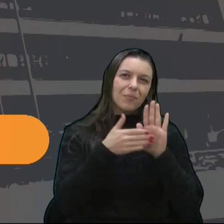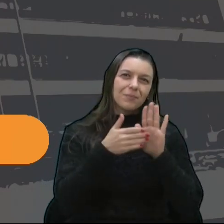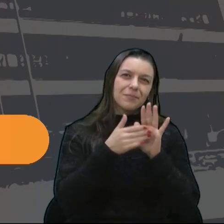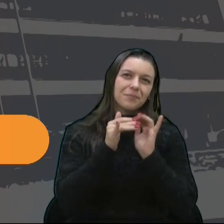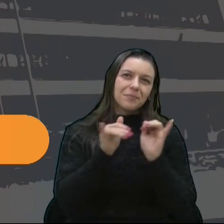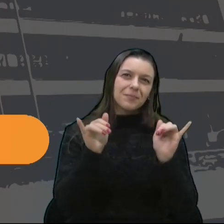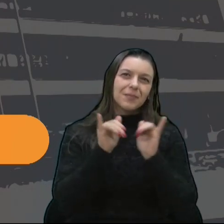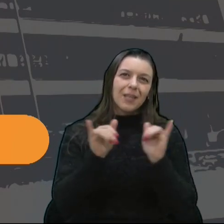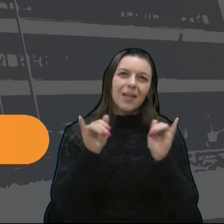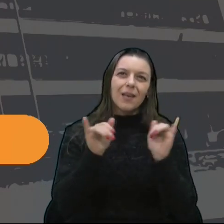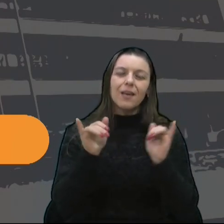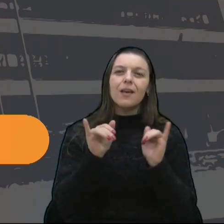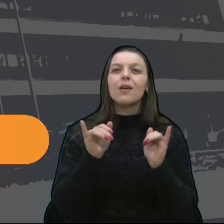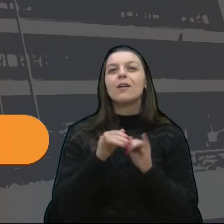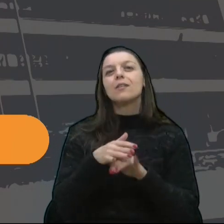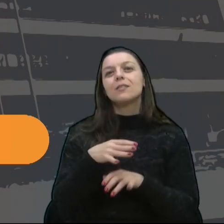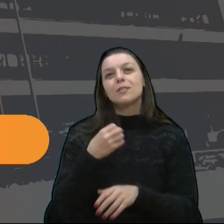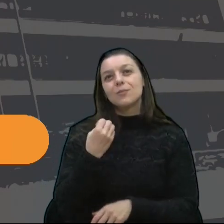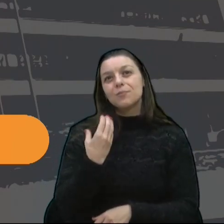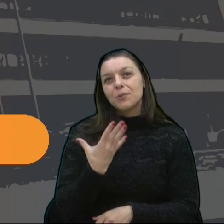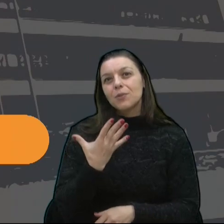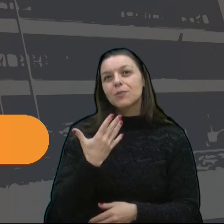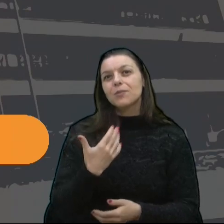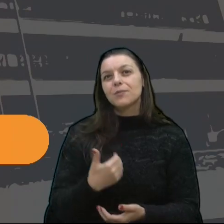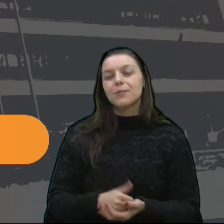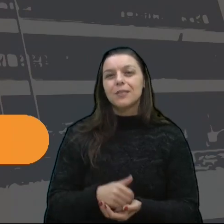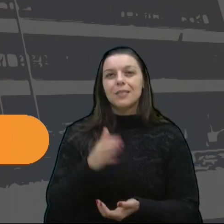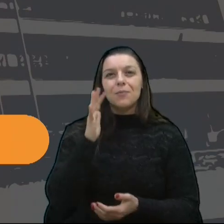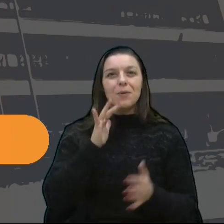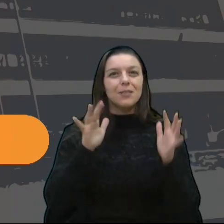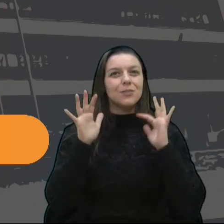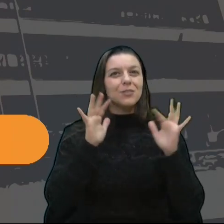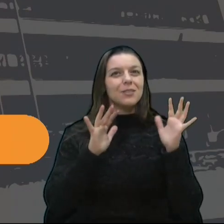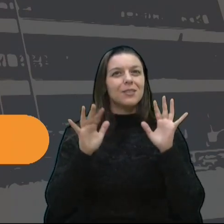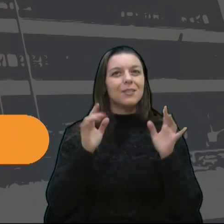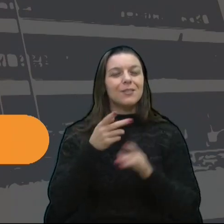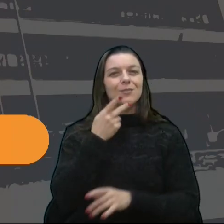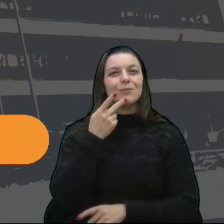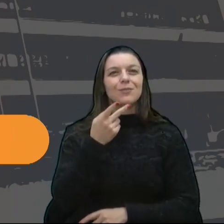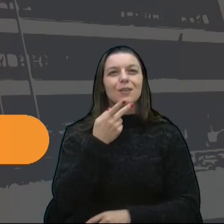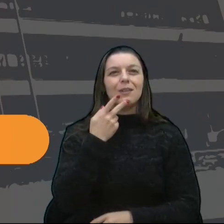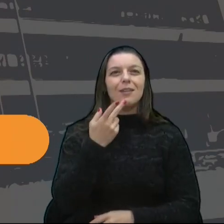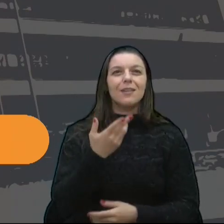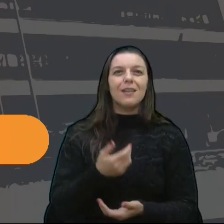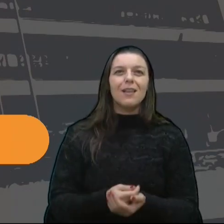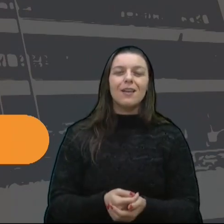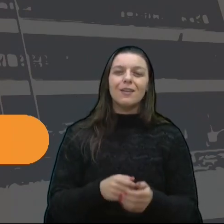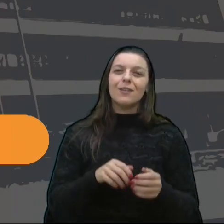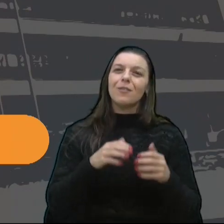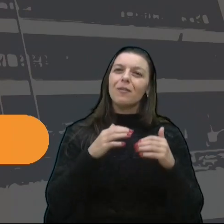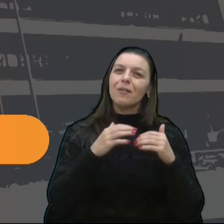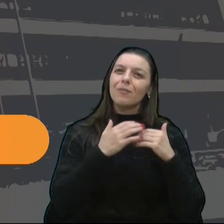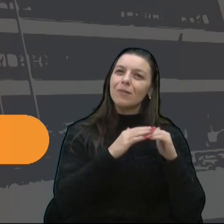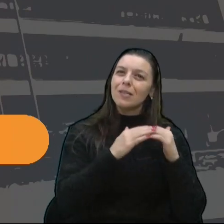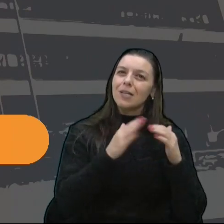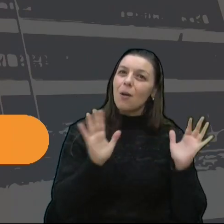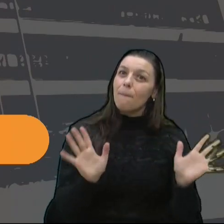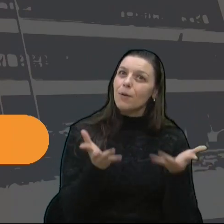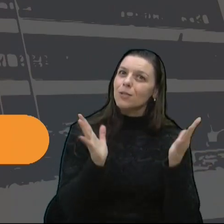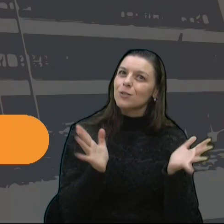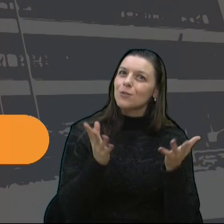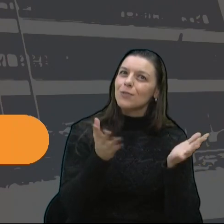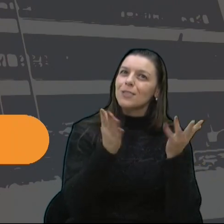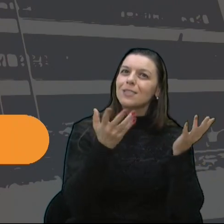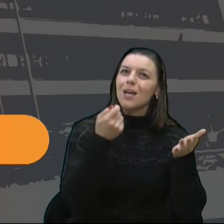sua eficiência e tal, talvez se imaginasse que hoje a gente fosse falar que o motor da publicidade é o estímulo, a compra,